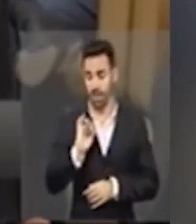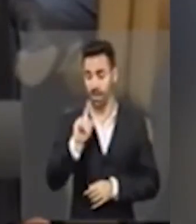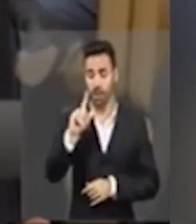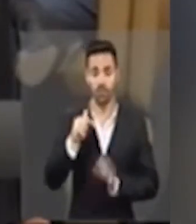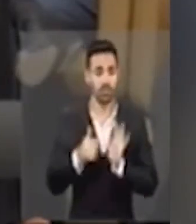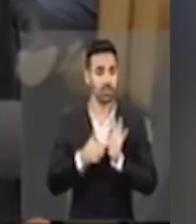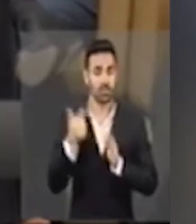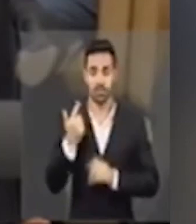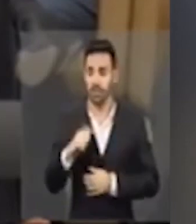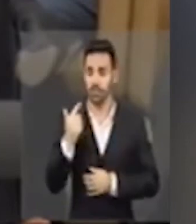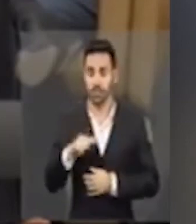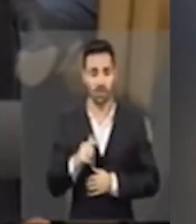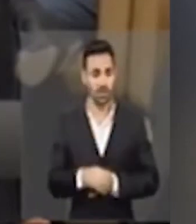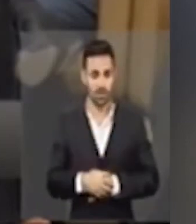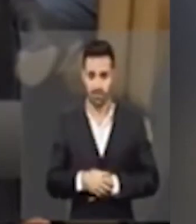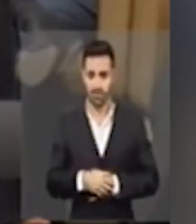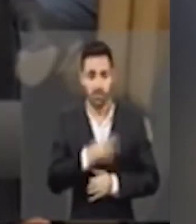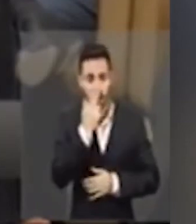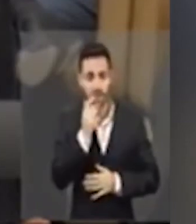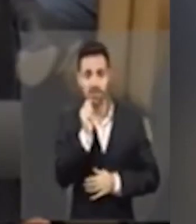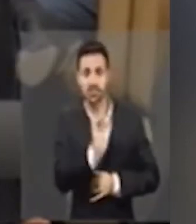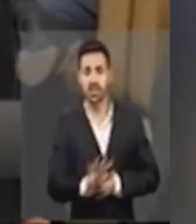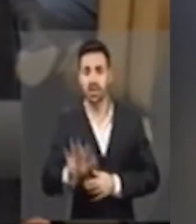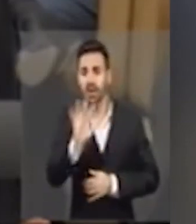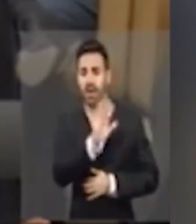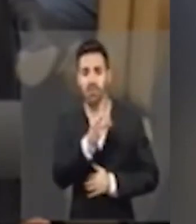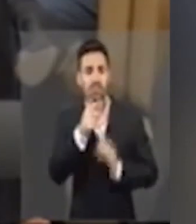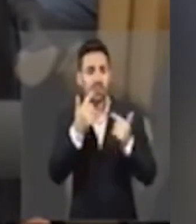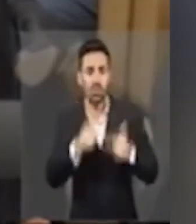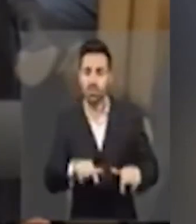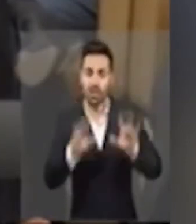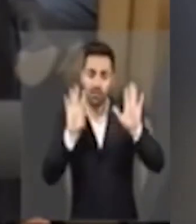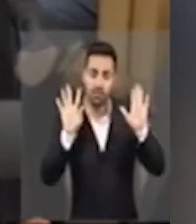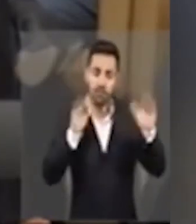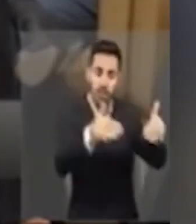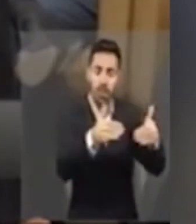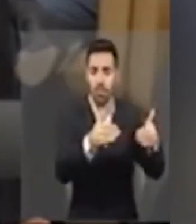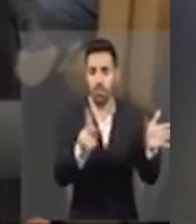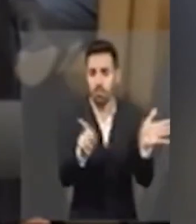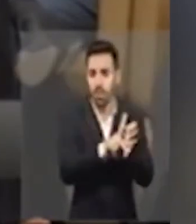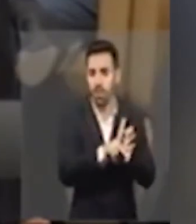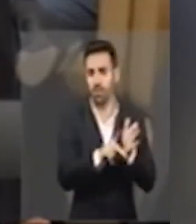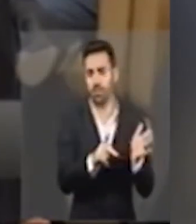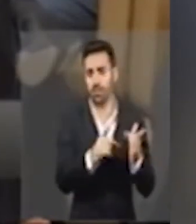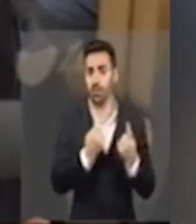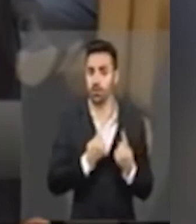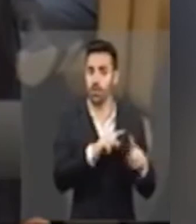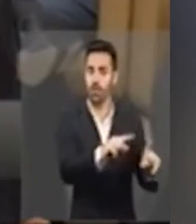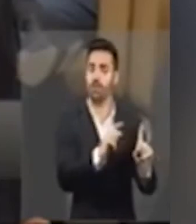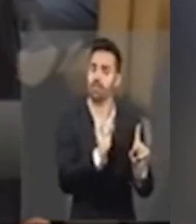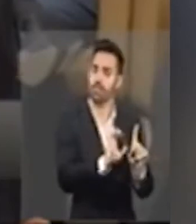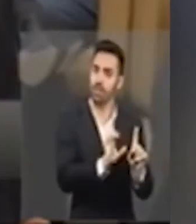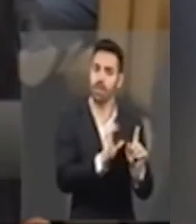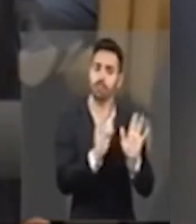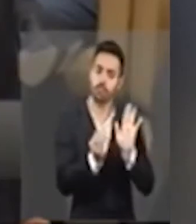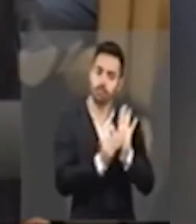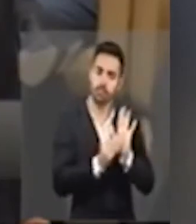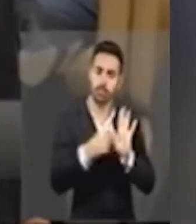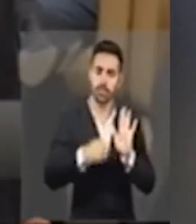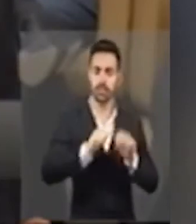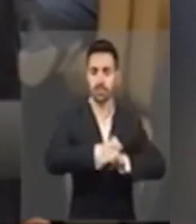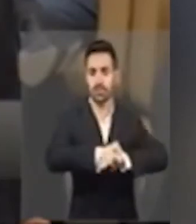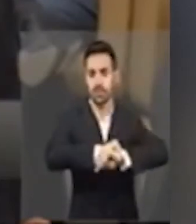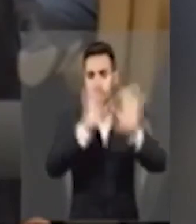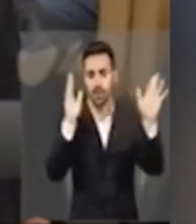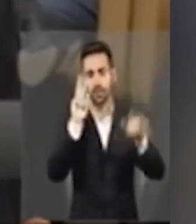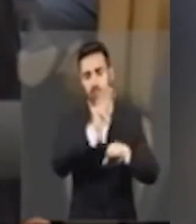contempla ele ele é geral ele é genérico ele não funda uma base de dados que possa proteger é